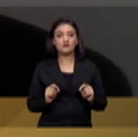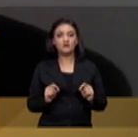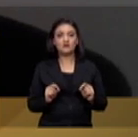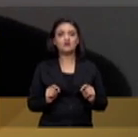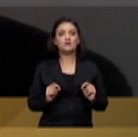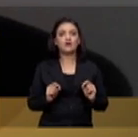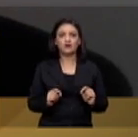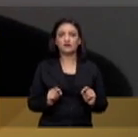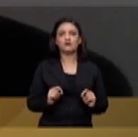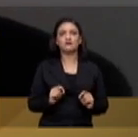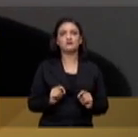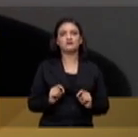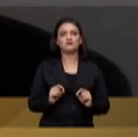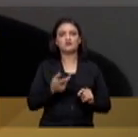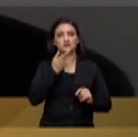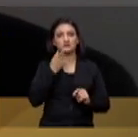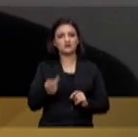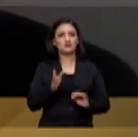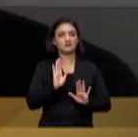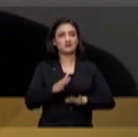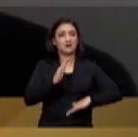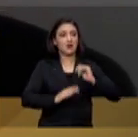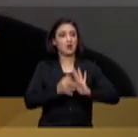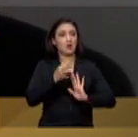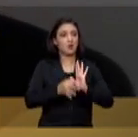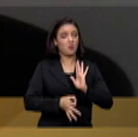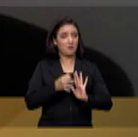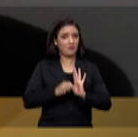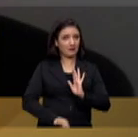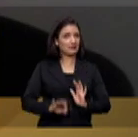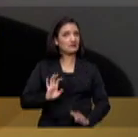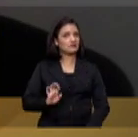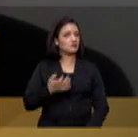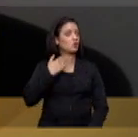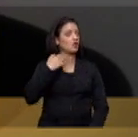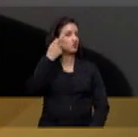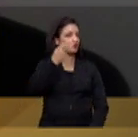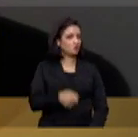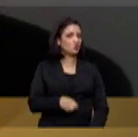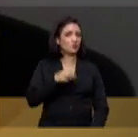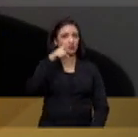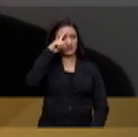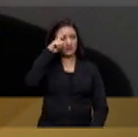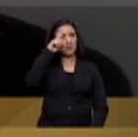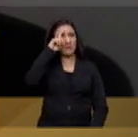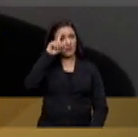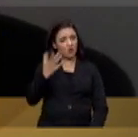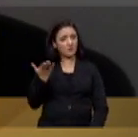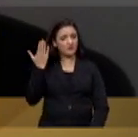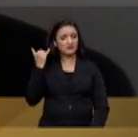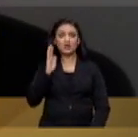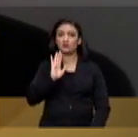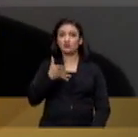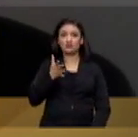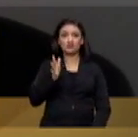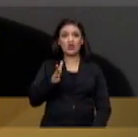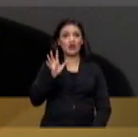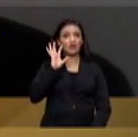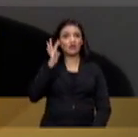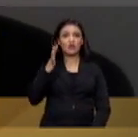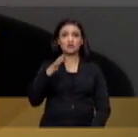federal Sérgio Fernando Moro, já teria sido superada pela segunda turma em sessão de